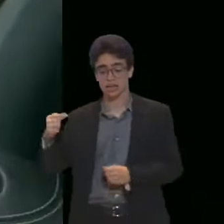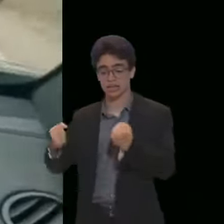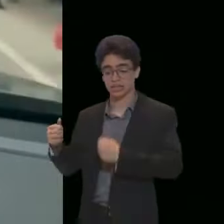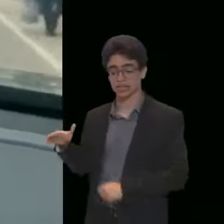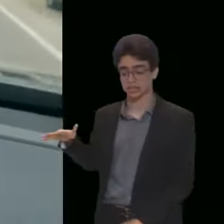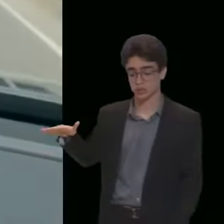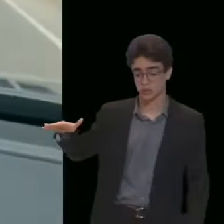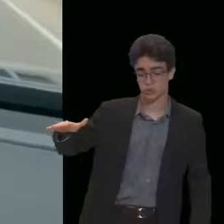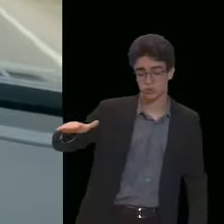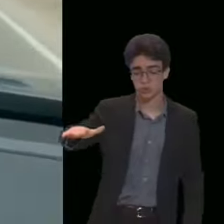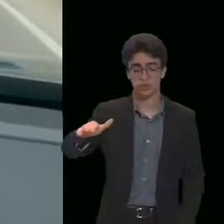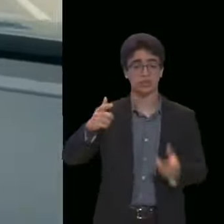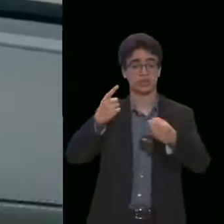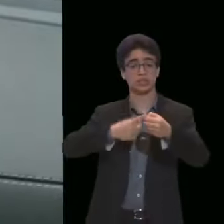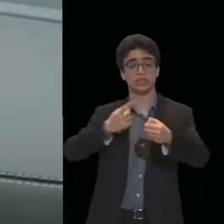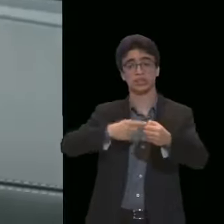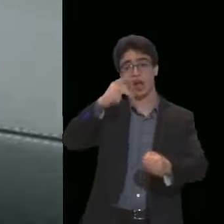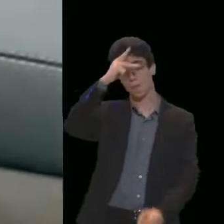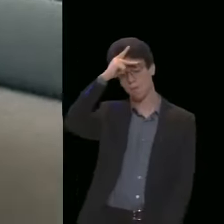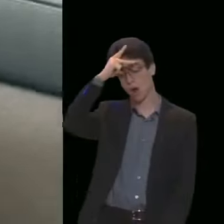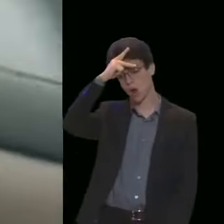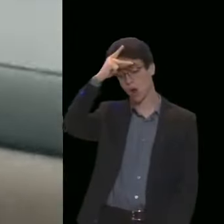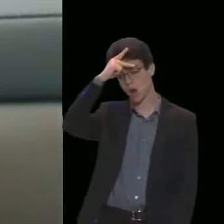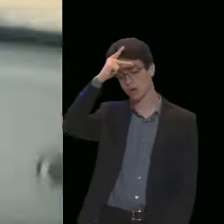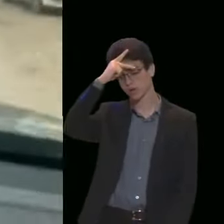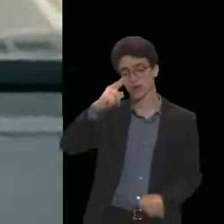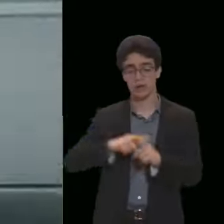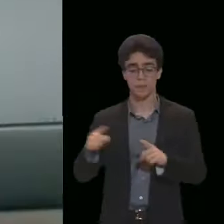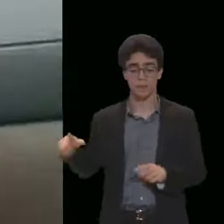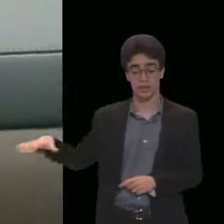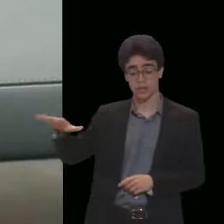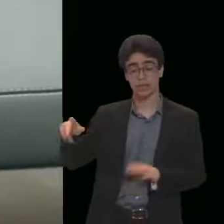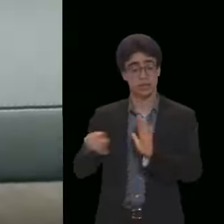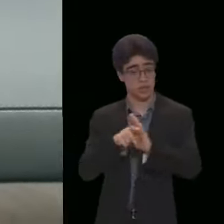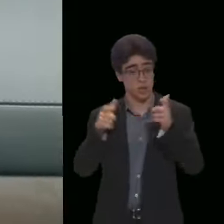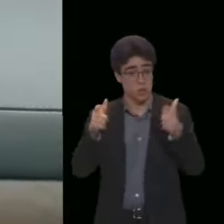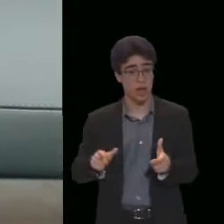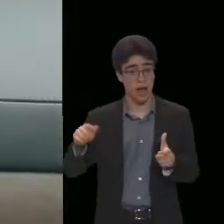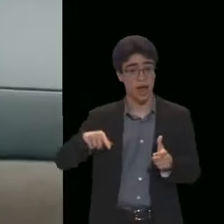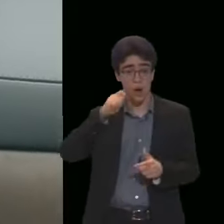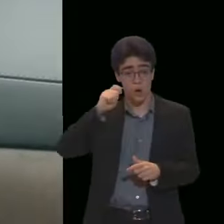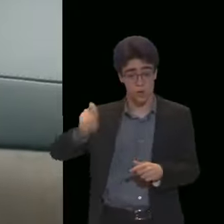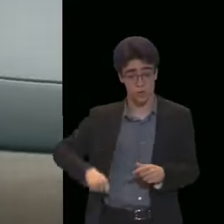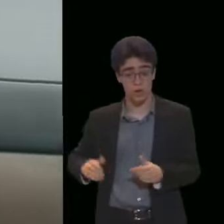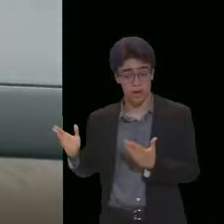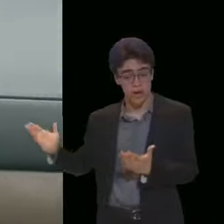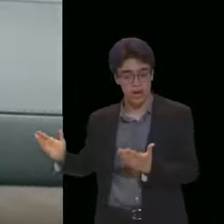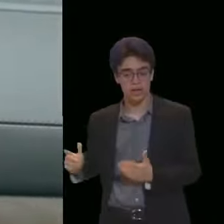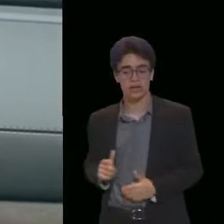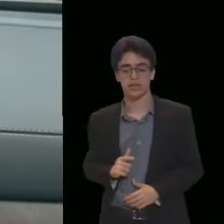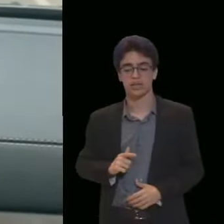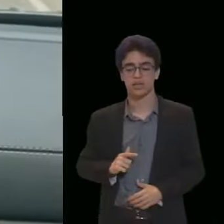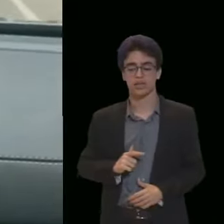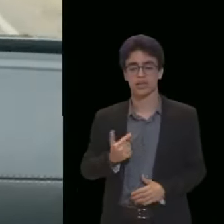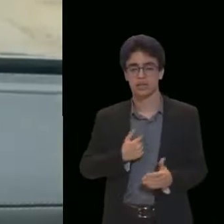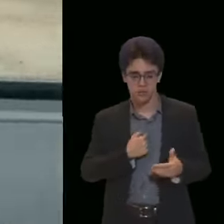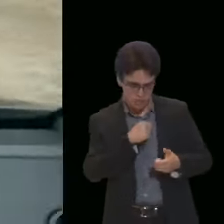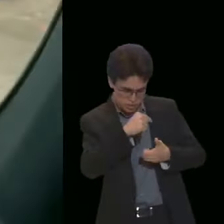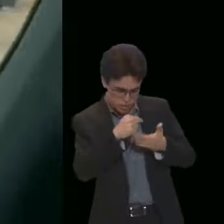direção à cidade polonesa de Lublin. Mas aí ainda está no lado ucraniano. Eu